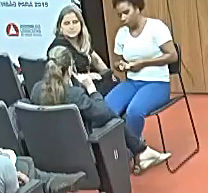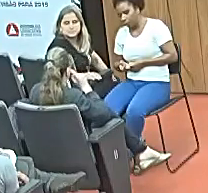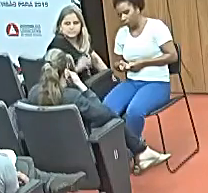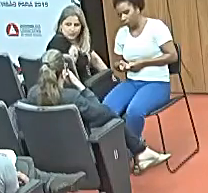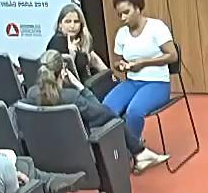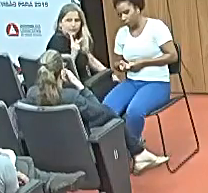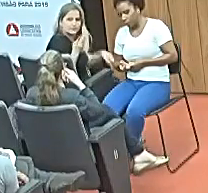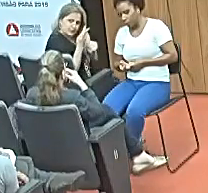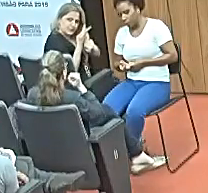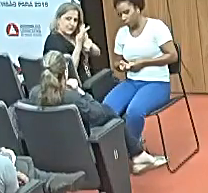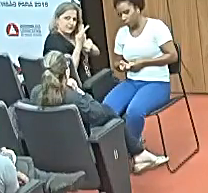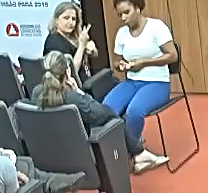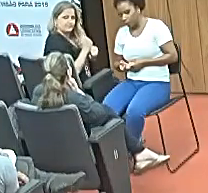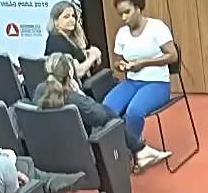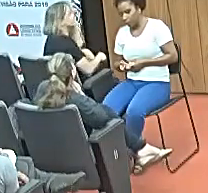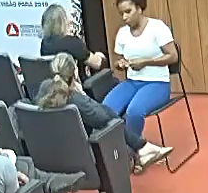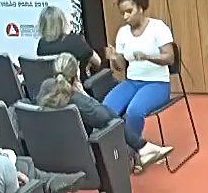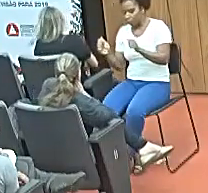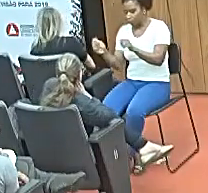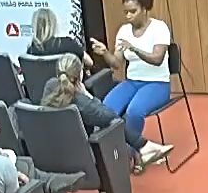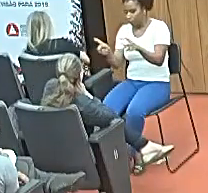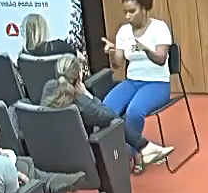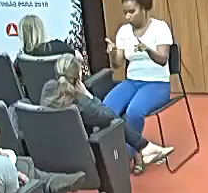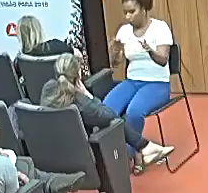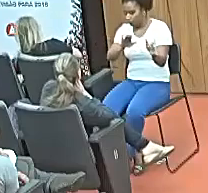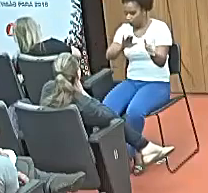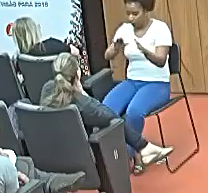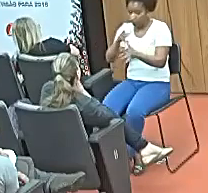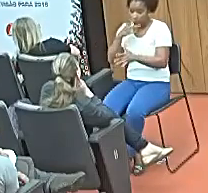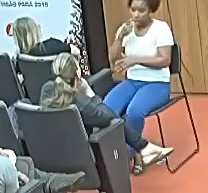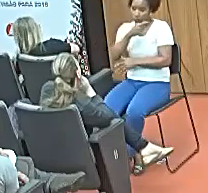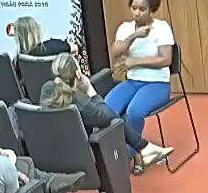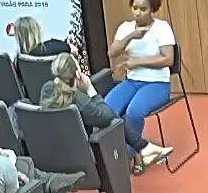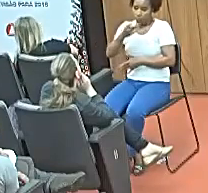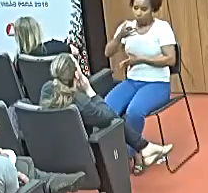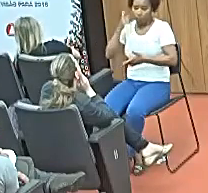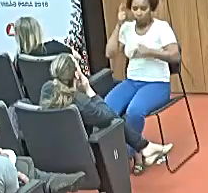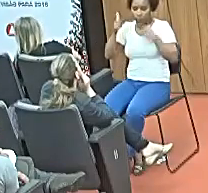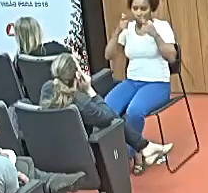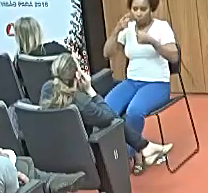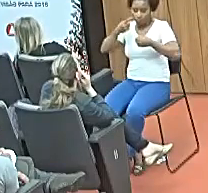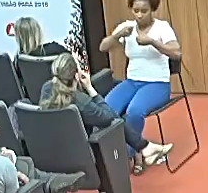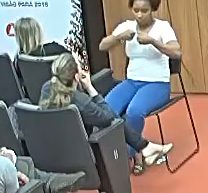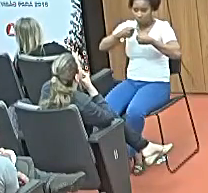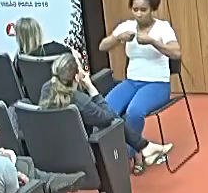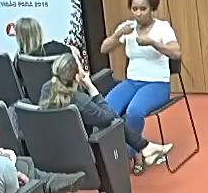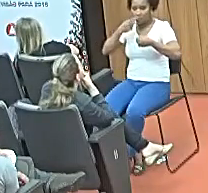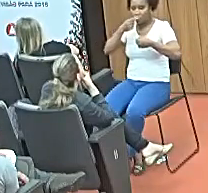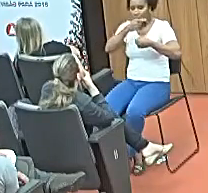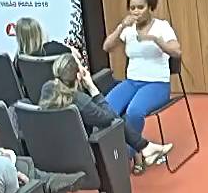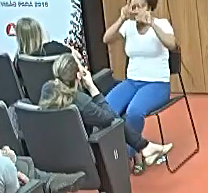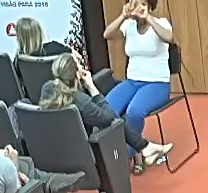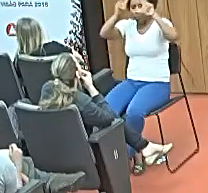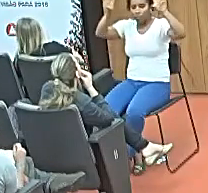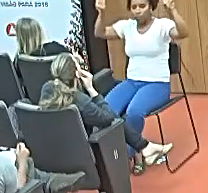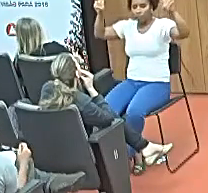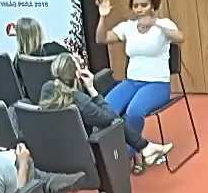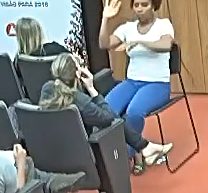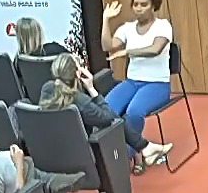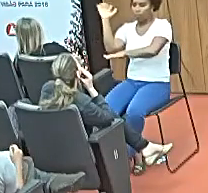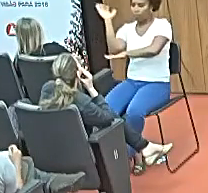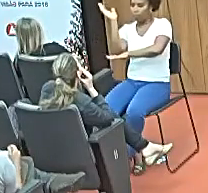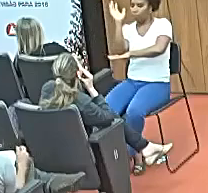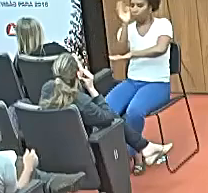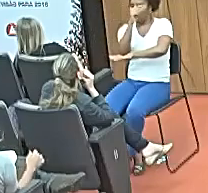do vale do jequitinhonha então é o nosso tema meio ambiente né do eixo desenvolvimento